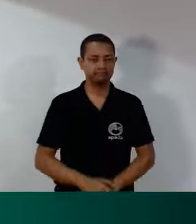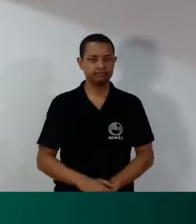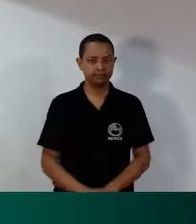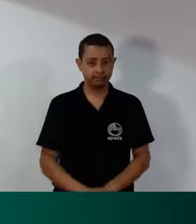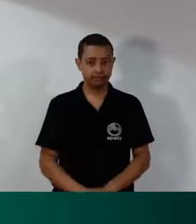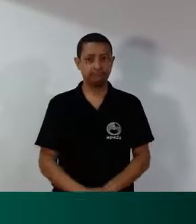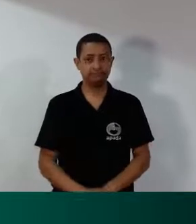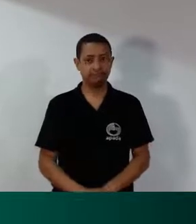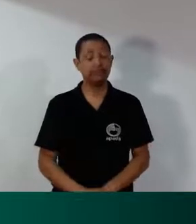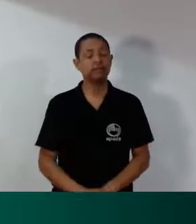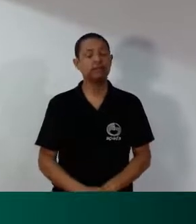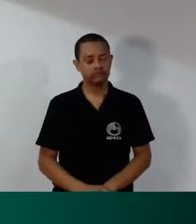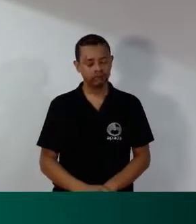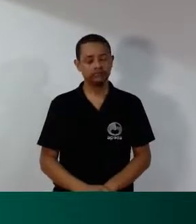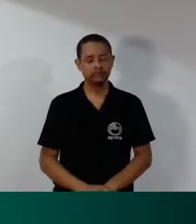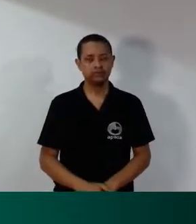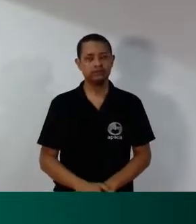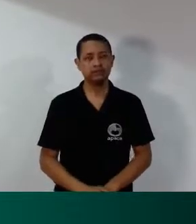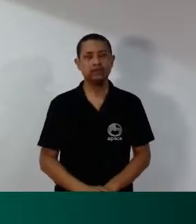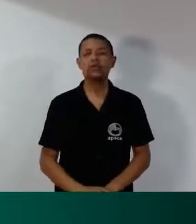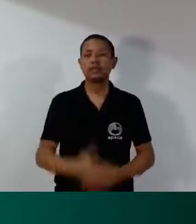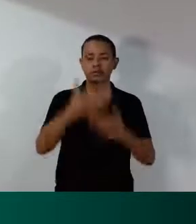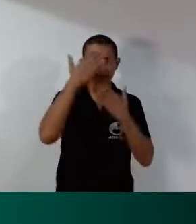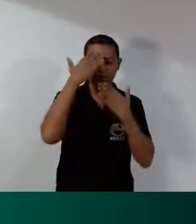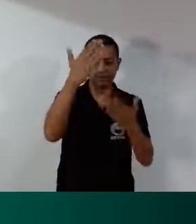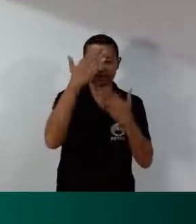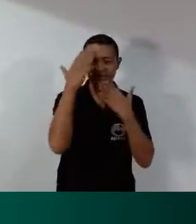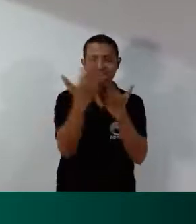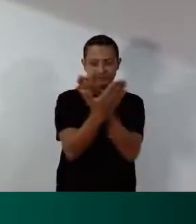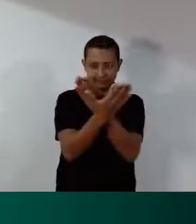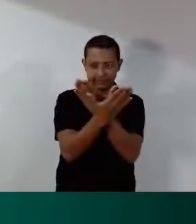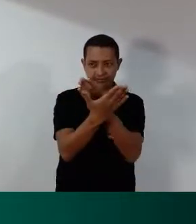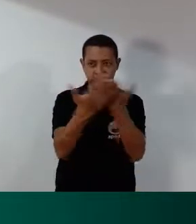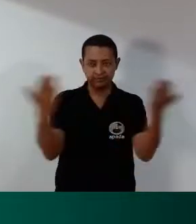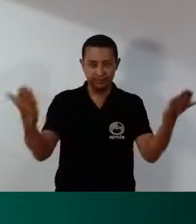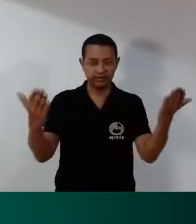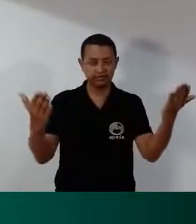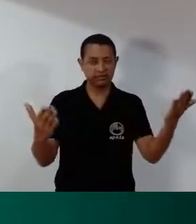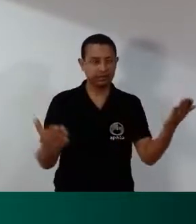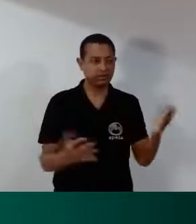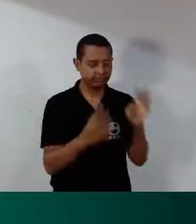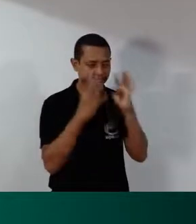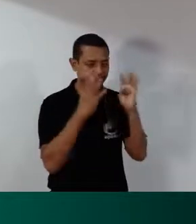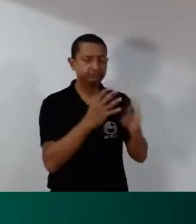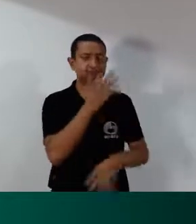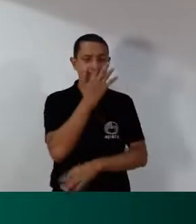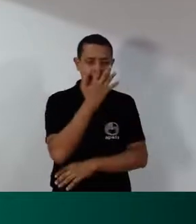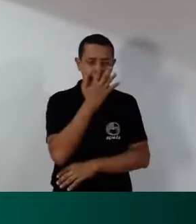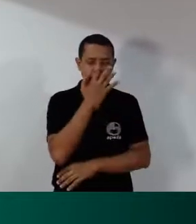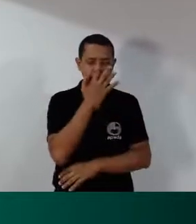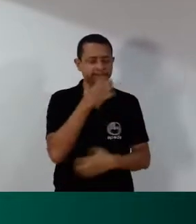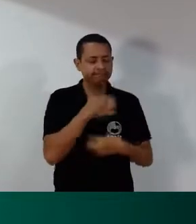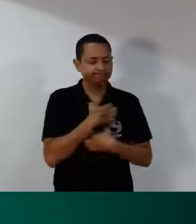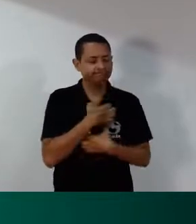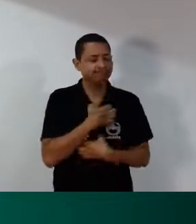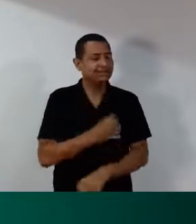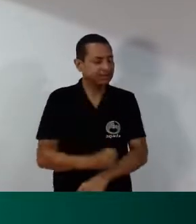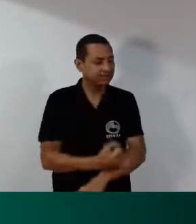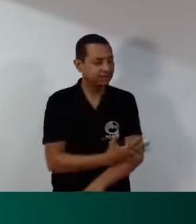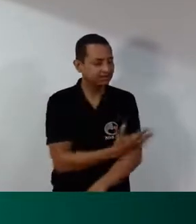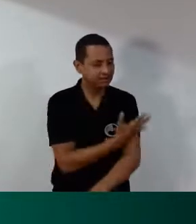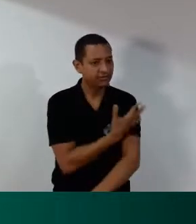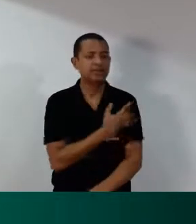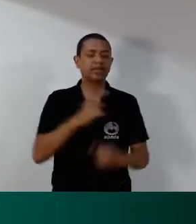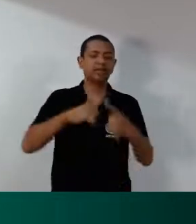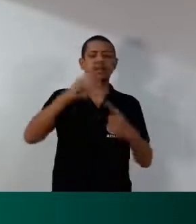bom queria agradecer a todos e todos que ficaram eu fico muito emocionado de ter o Léo e o Diego na